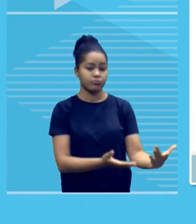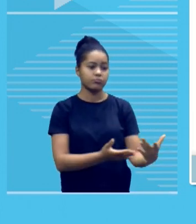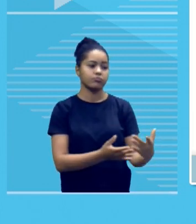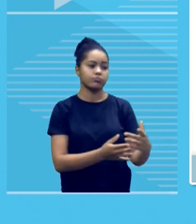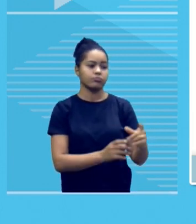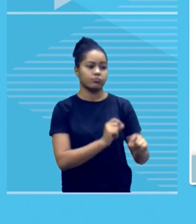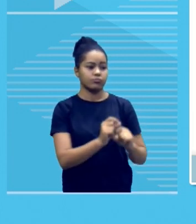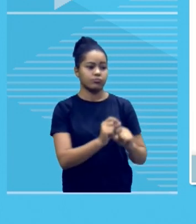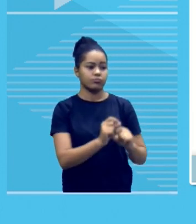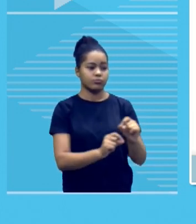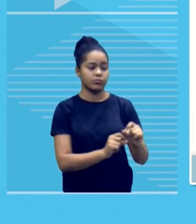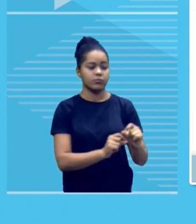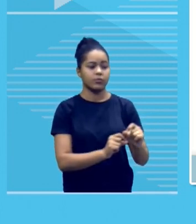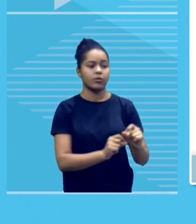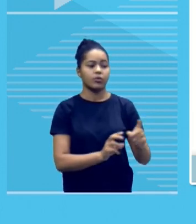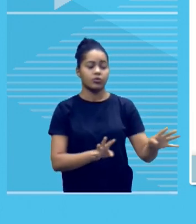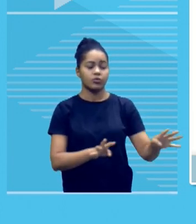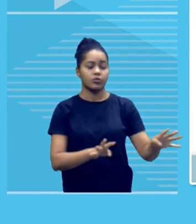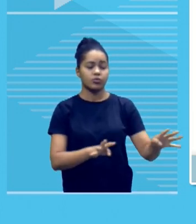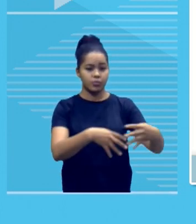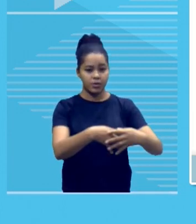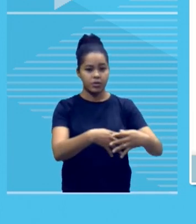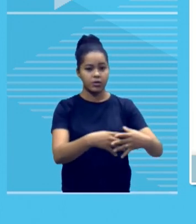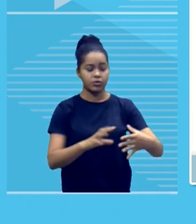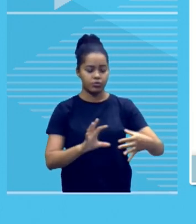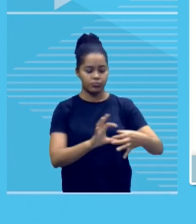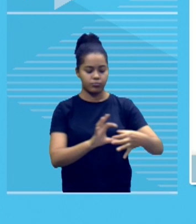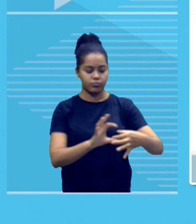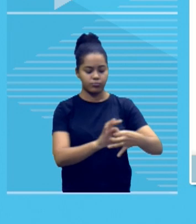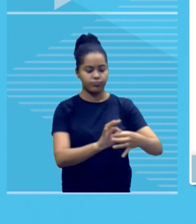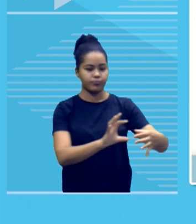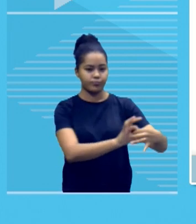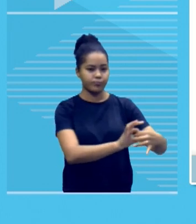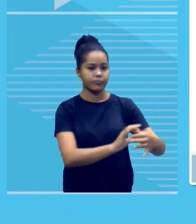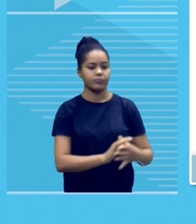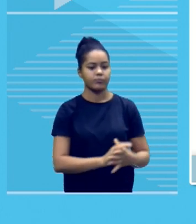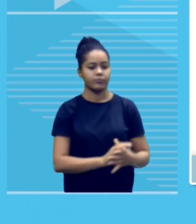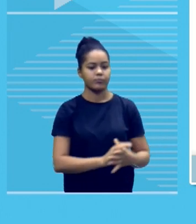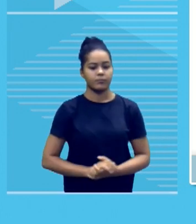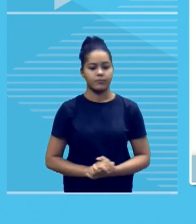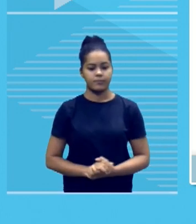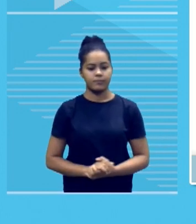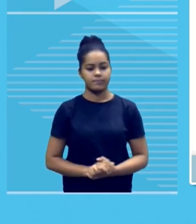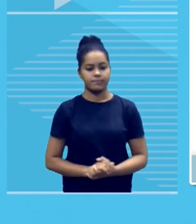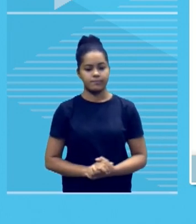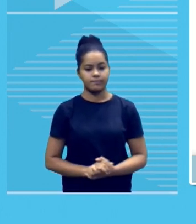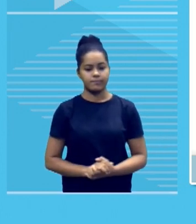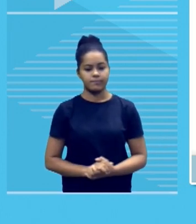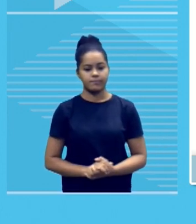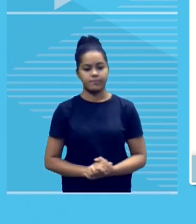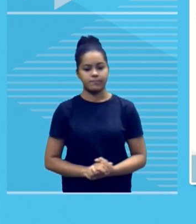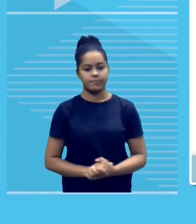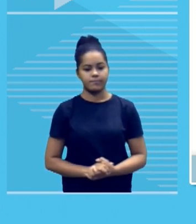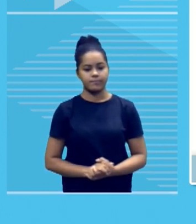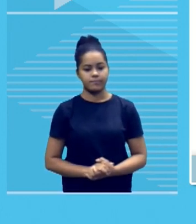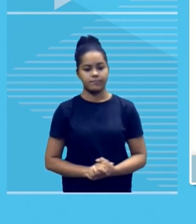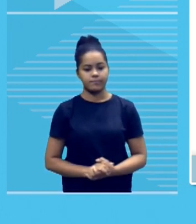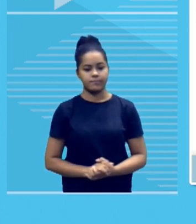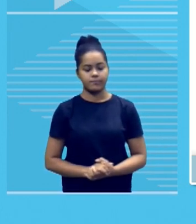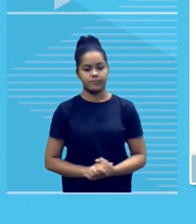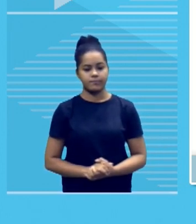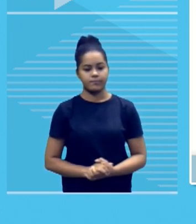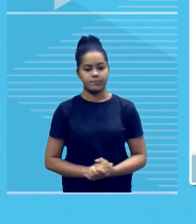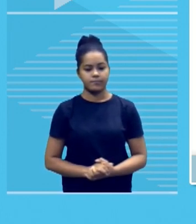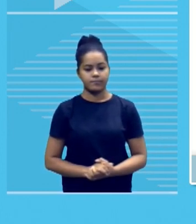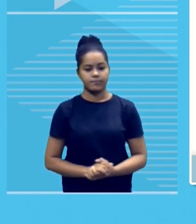ser de cadeia Então tá aqui mais um tipo de isolaria né vamos vamos